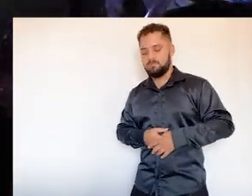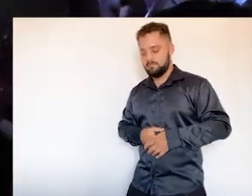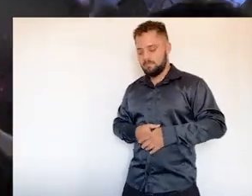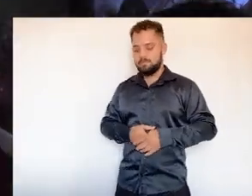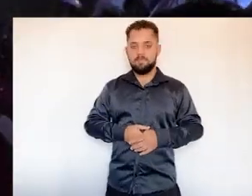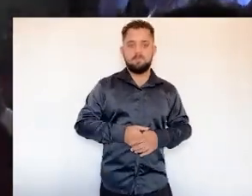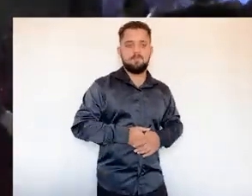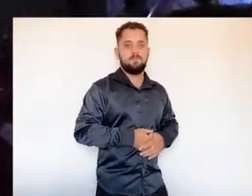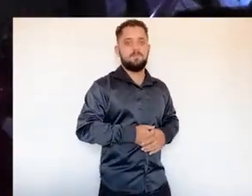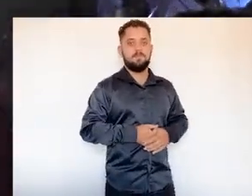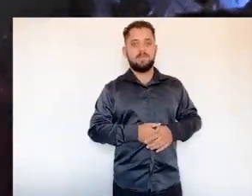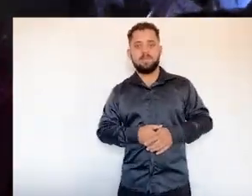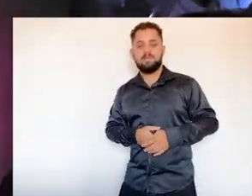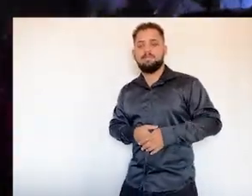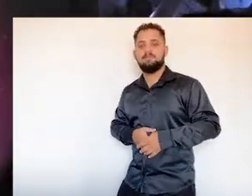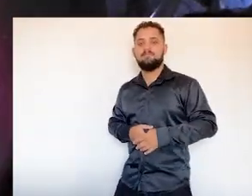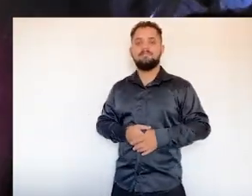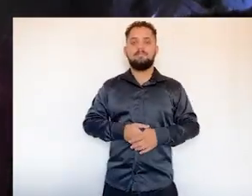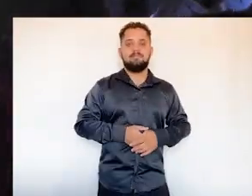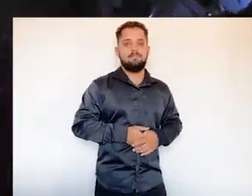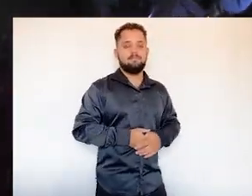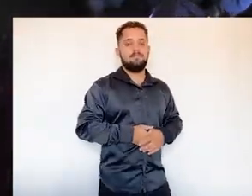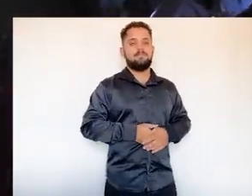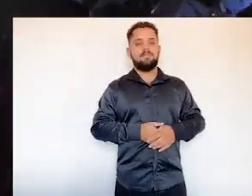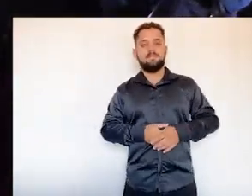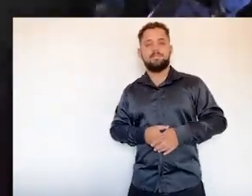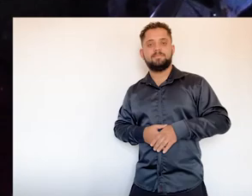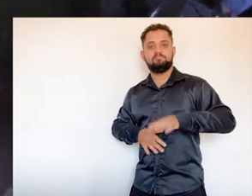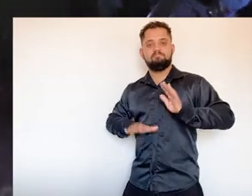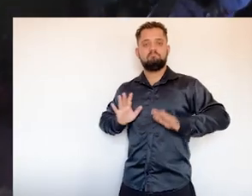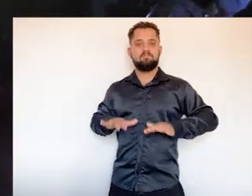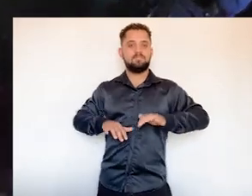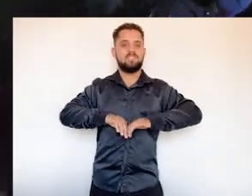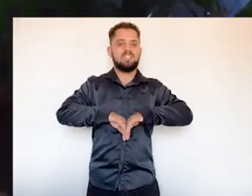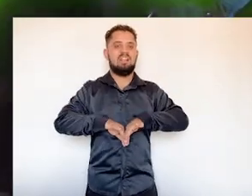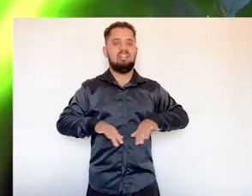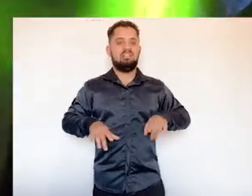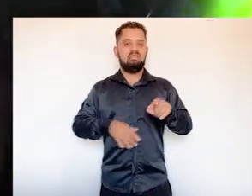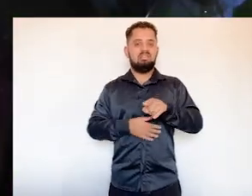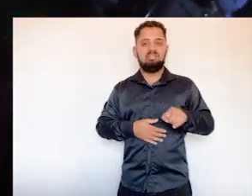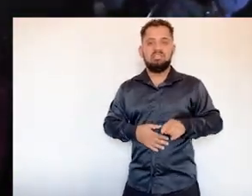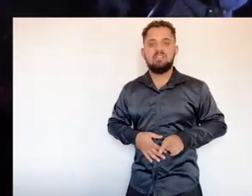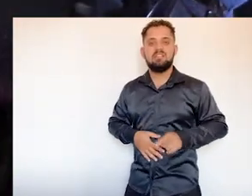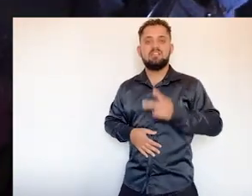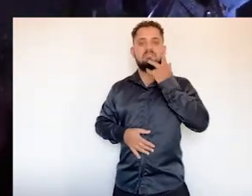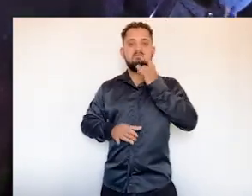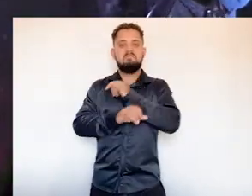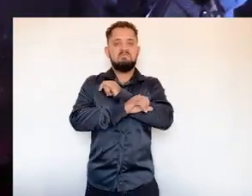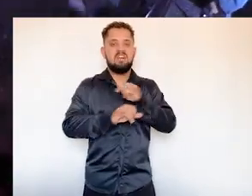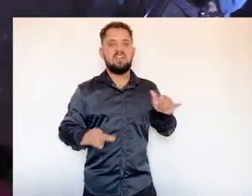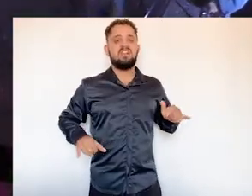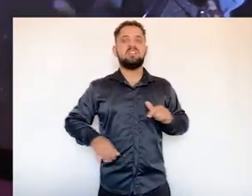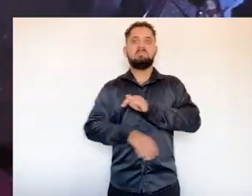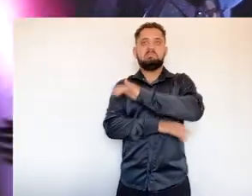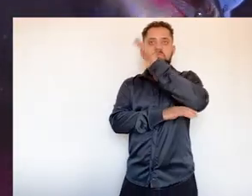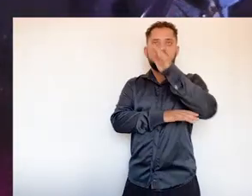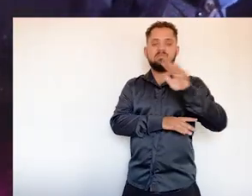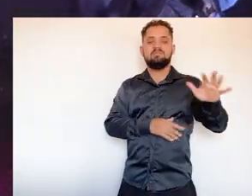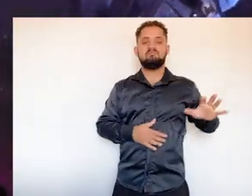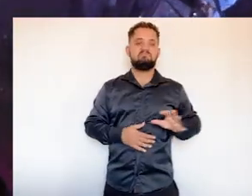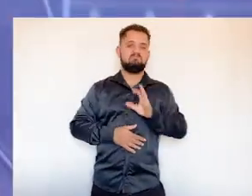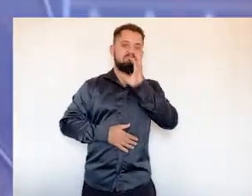Bato o pé, racho o chão, desbravando o sertão. Lindas paisagens, e vir cantar,